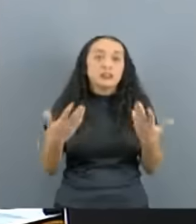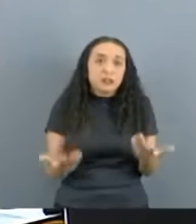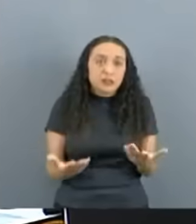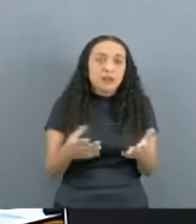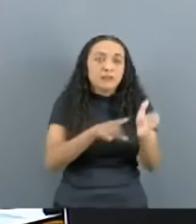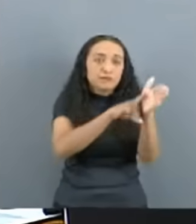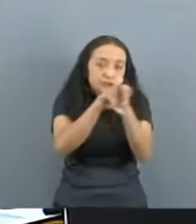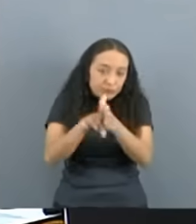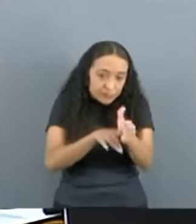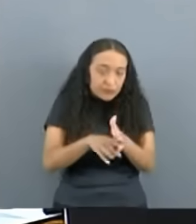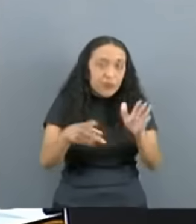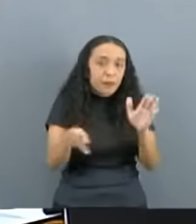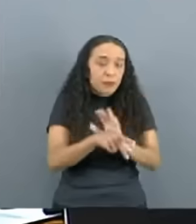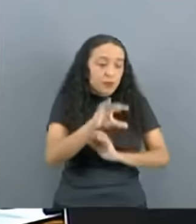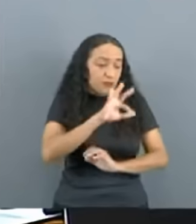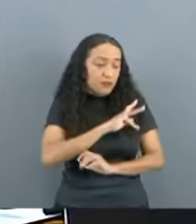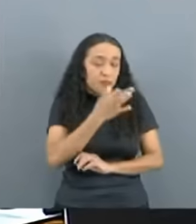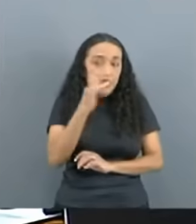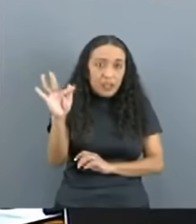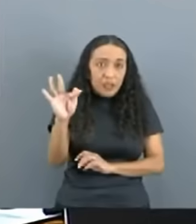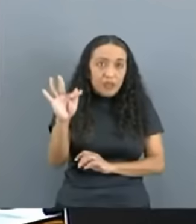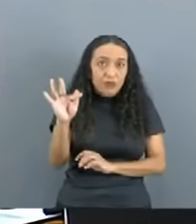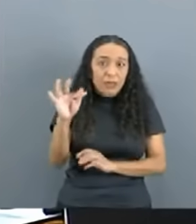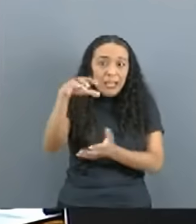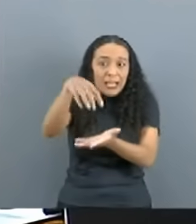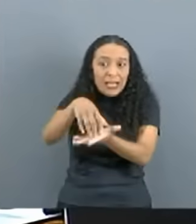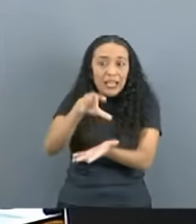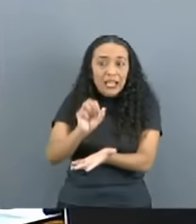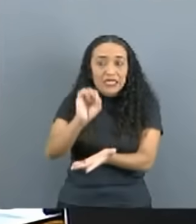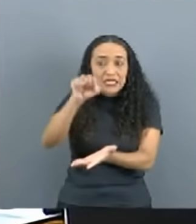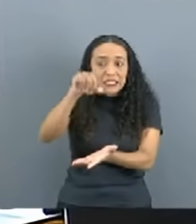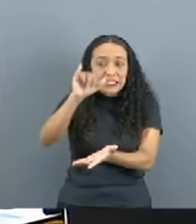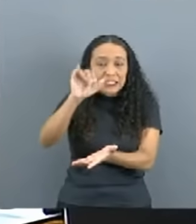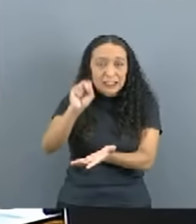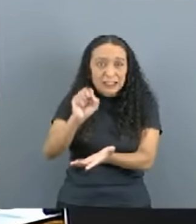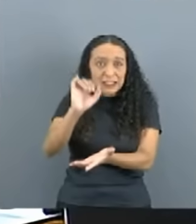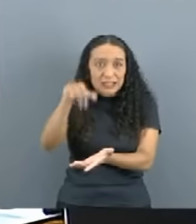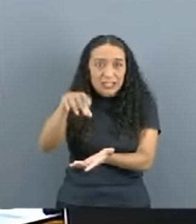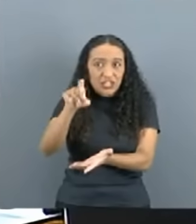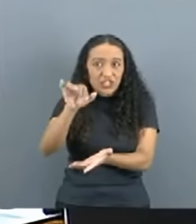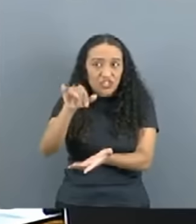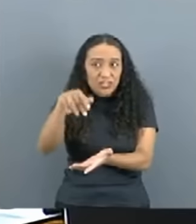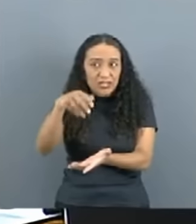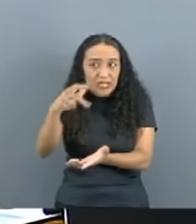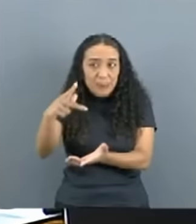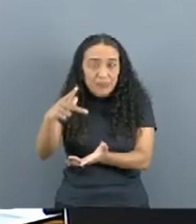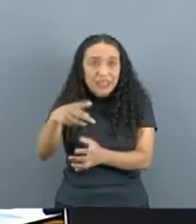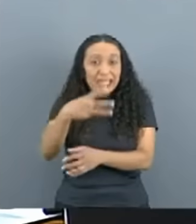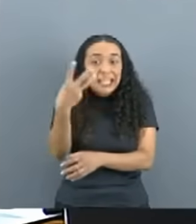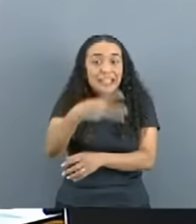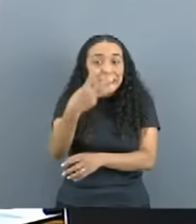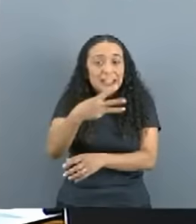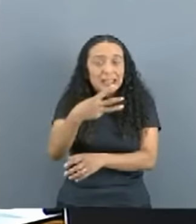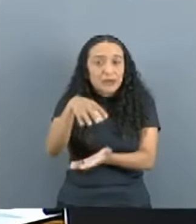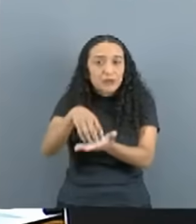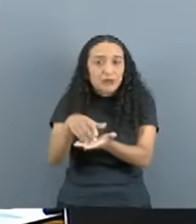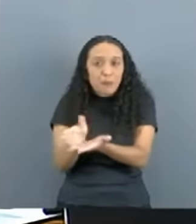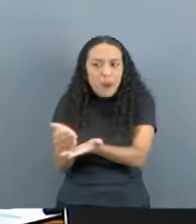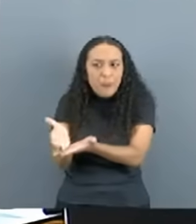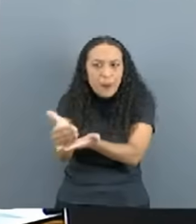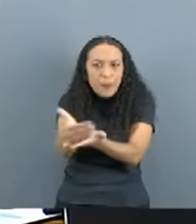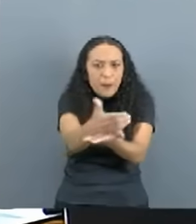a investigação da Polícia Federal, o Sindinap aparece como a terceira entidade que mais arrecadou recursos de